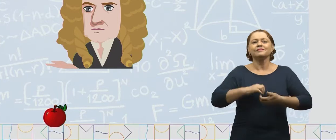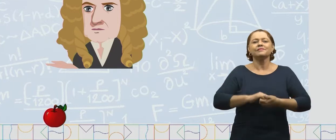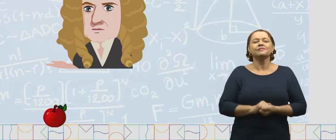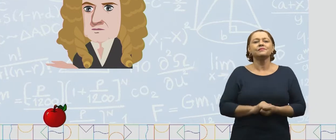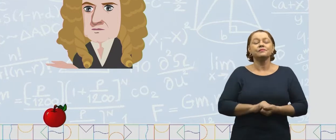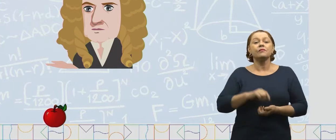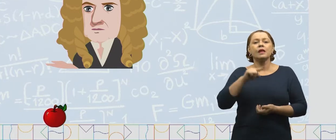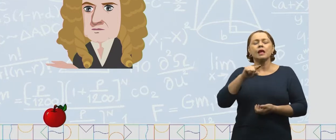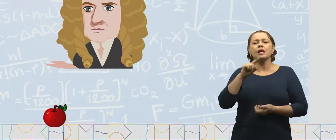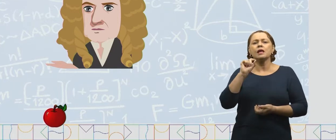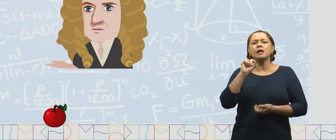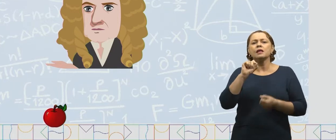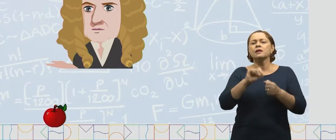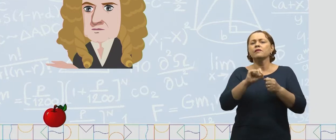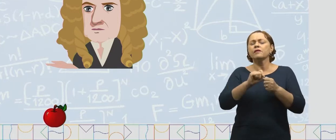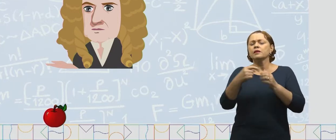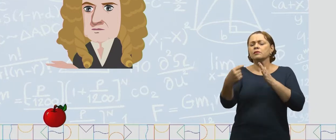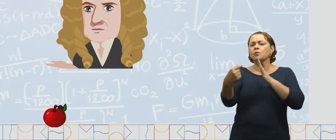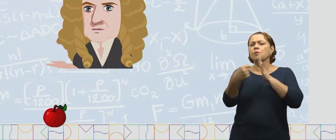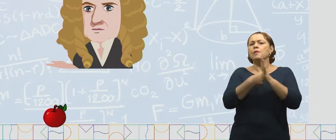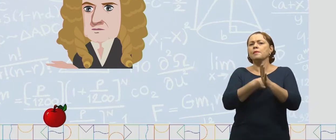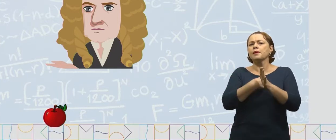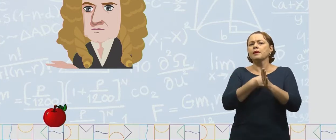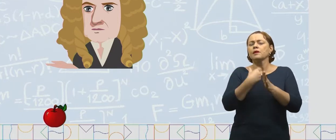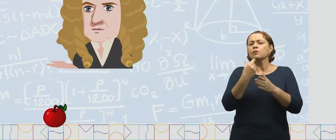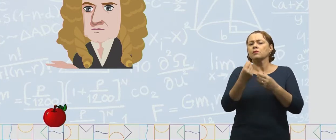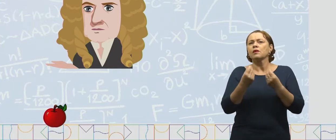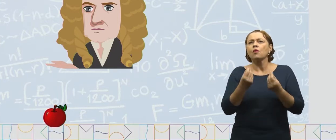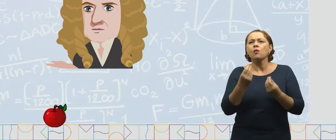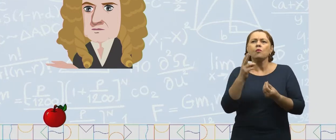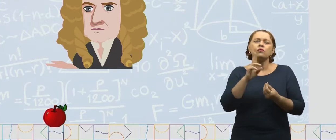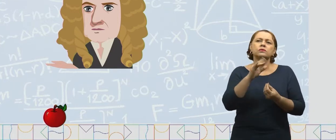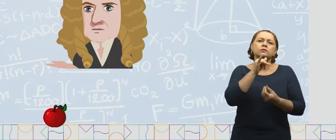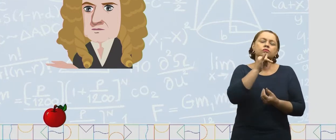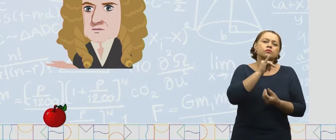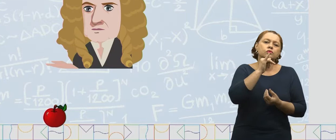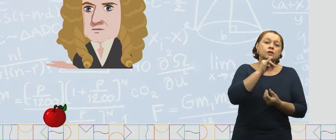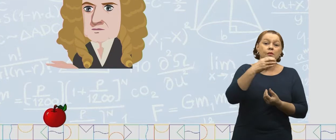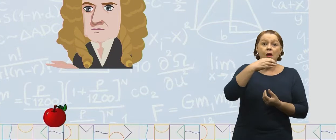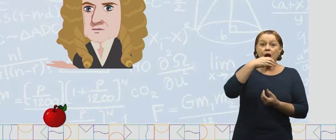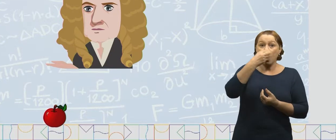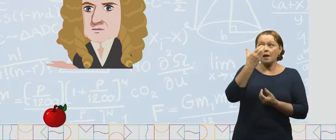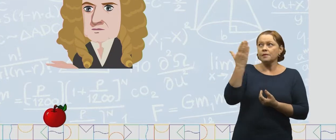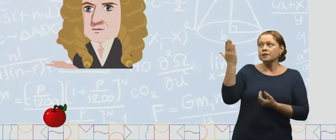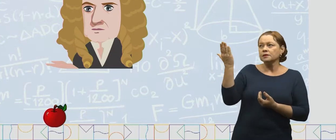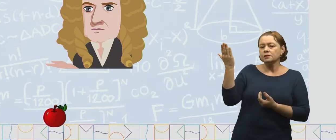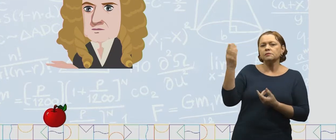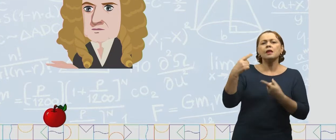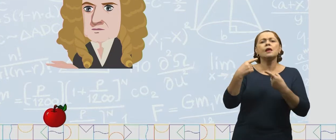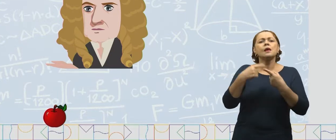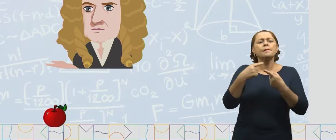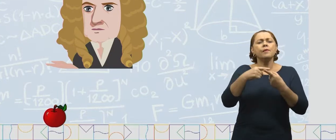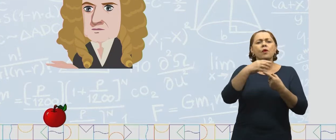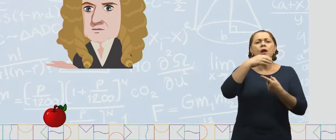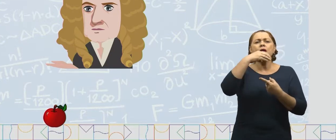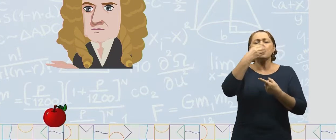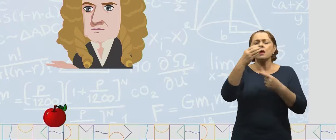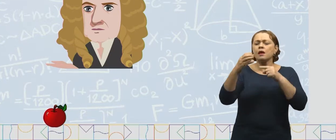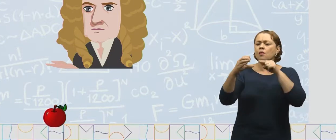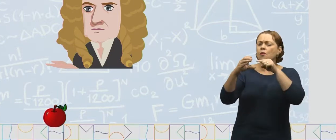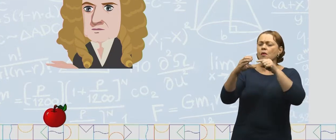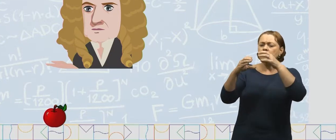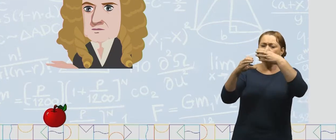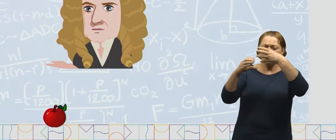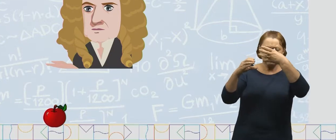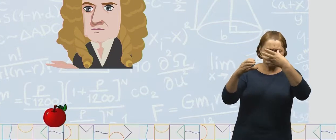1666, ele fez o seguinte questionamento, usando como exemplo uma maçã. Por que uma maçã,